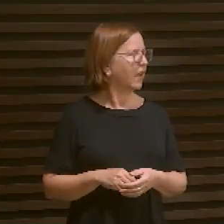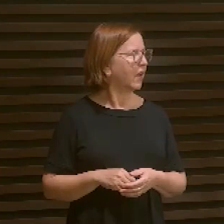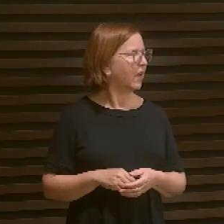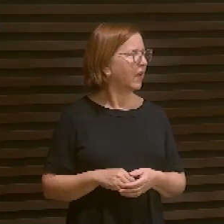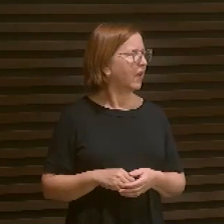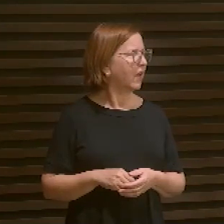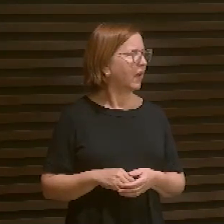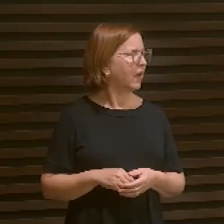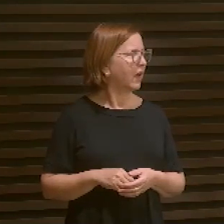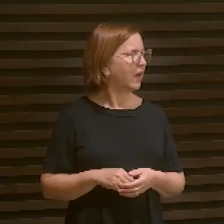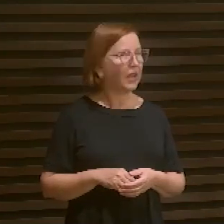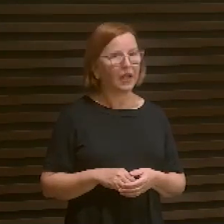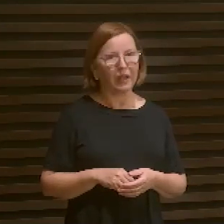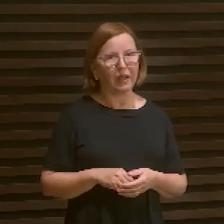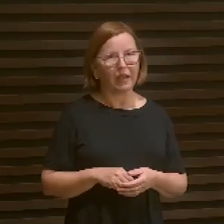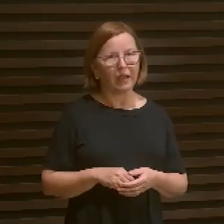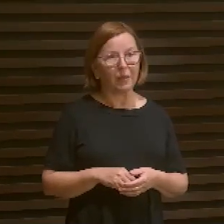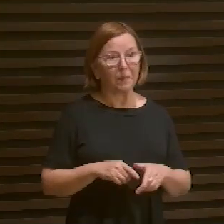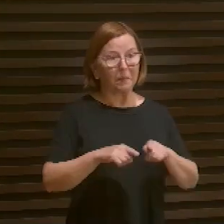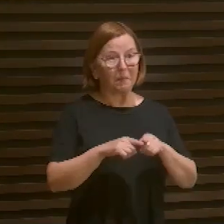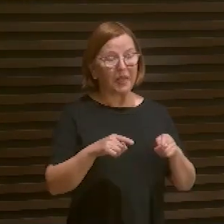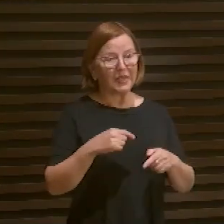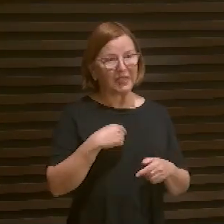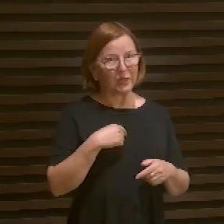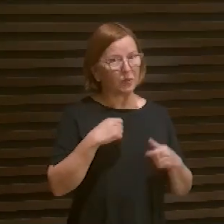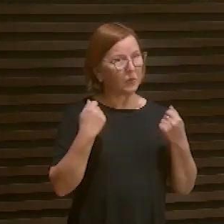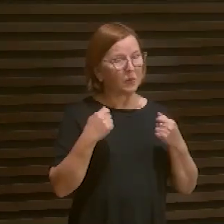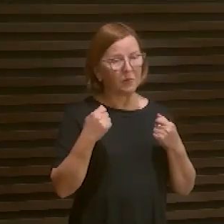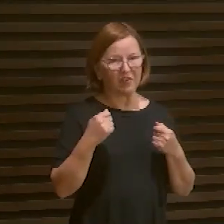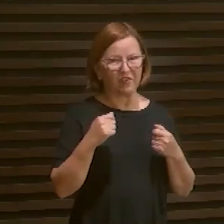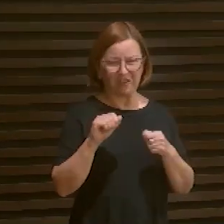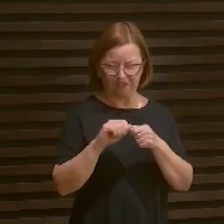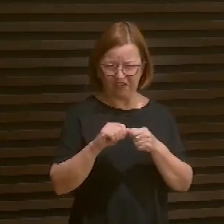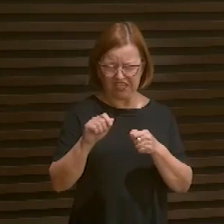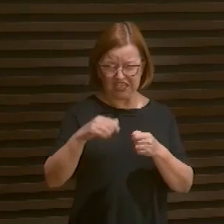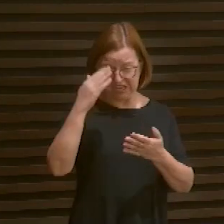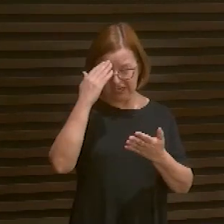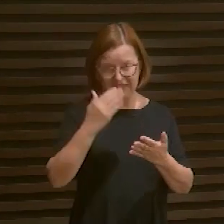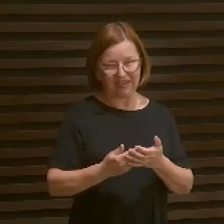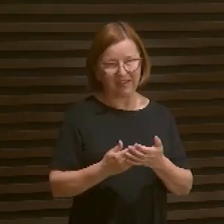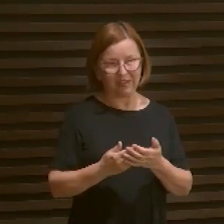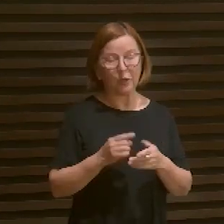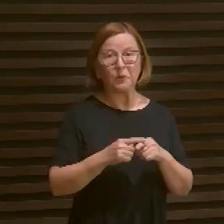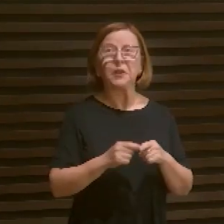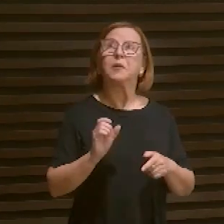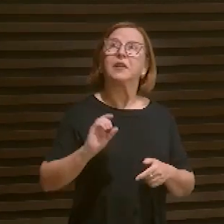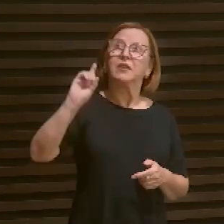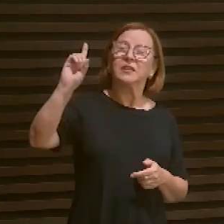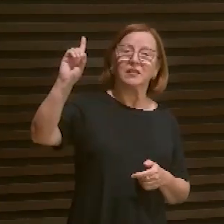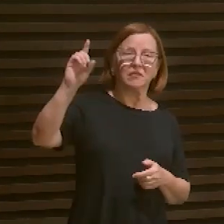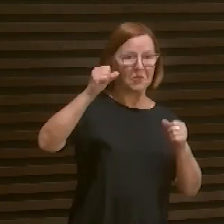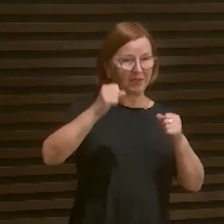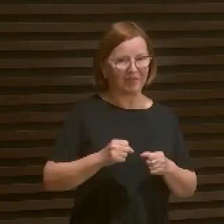eu não preciso convencer ninguém. A palavra de Deus tem o poder, ela é a palavra de Deus. Ele disse, agora